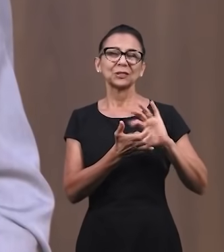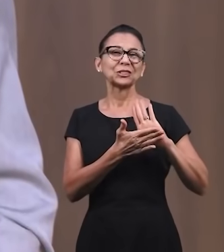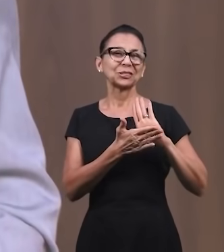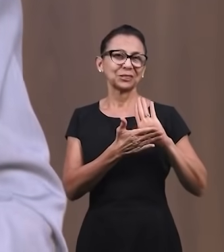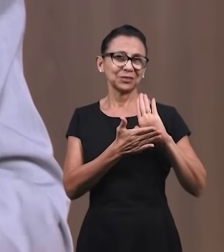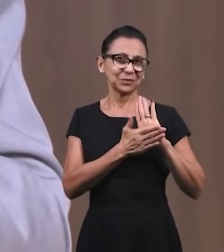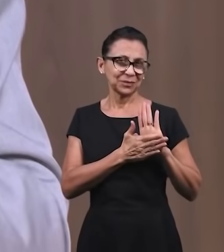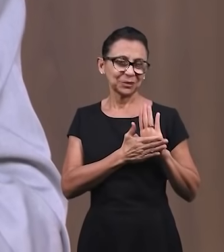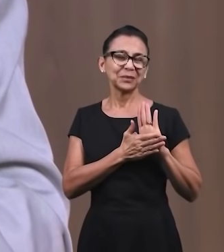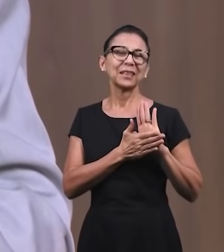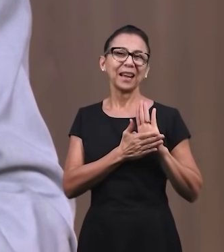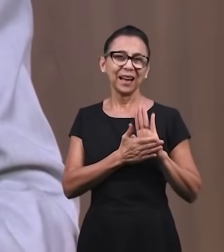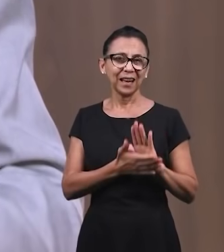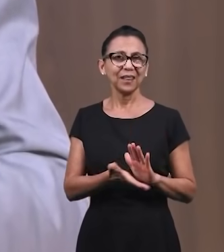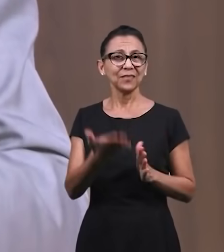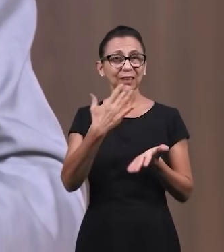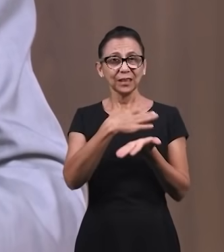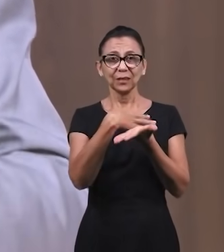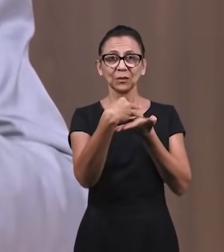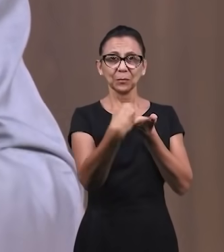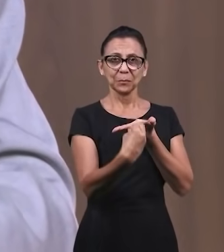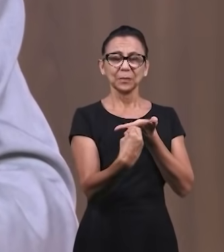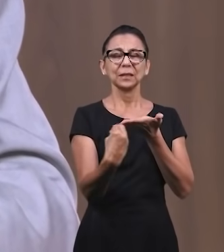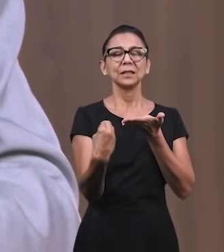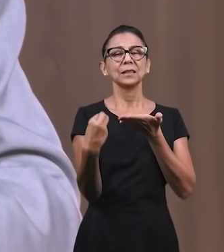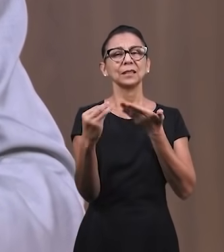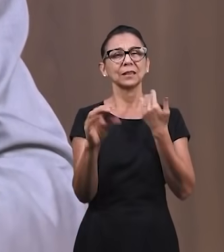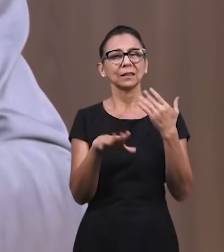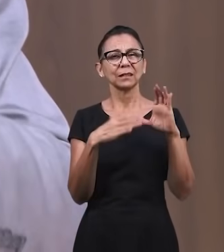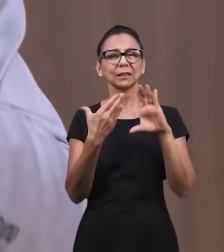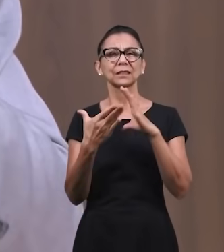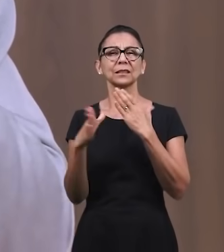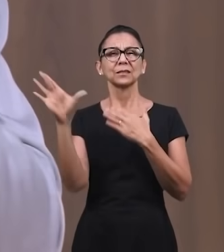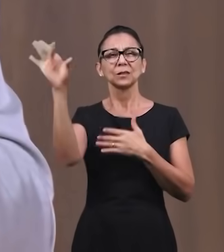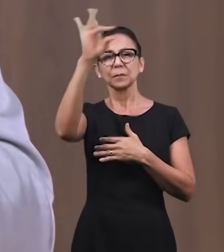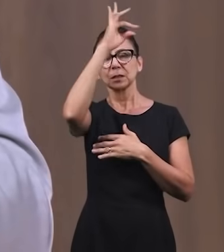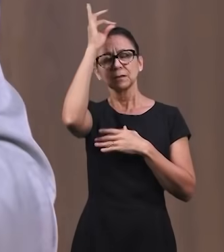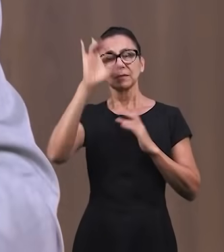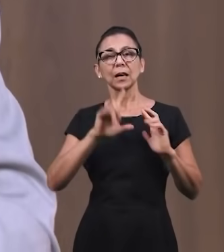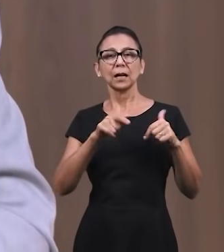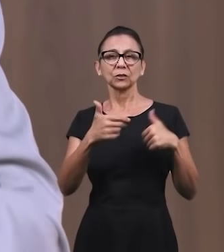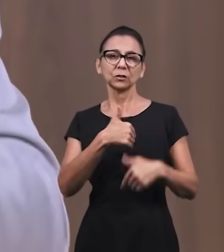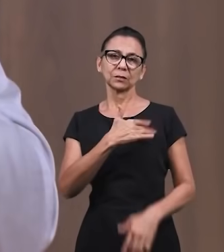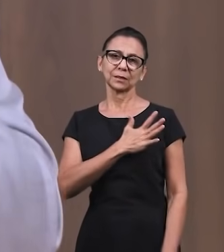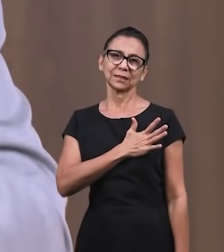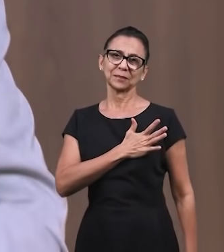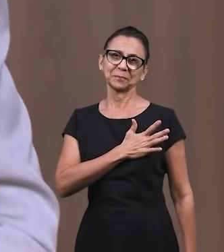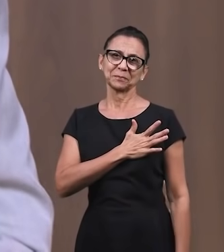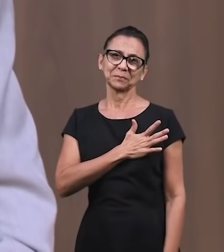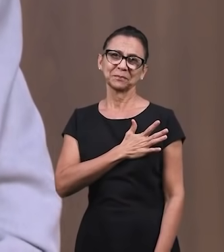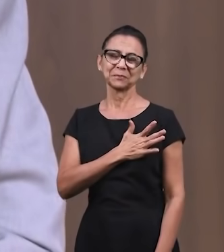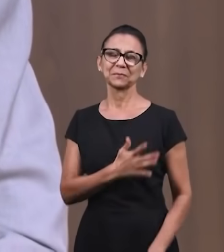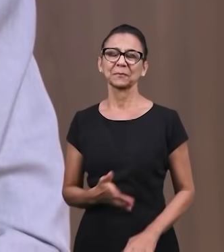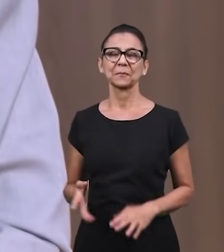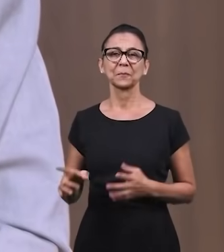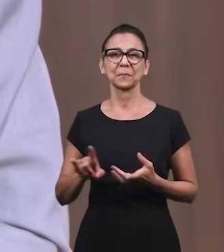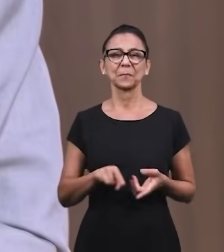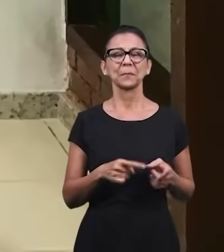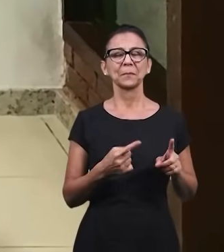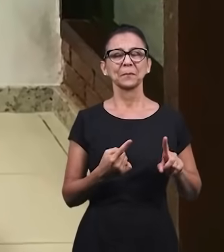um louvor, vamos adorar o Senhor com um hino. Cante, louve ao Senhor, o Espírito de Deus já vai agir na sua vida. Deus tem uma bênção para o seu